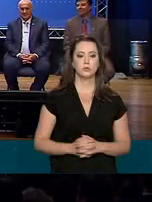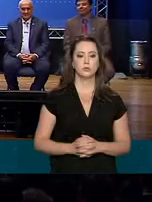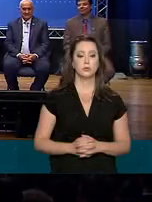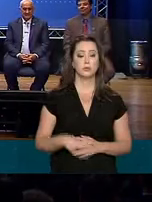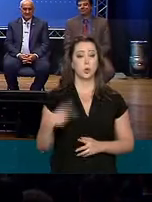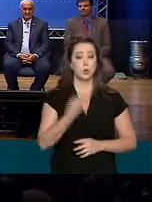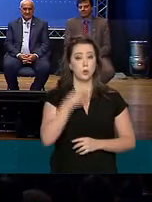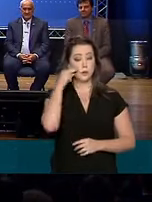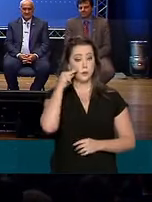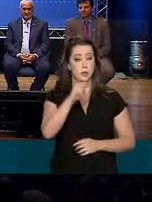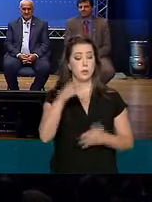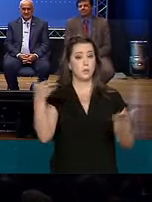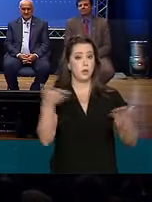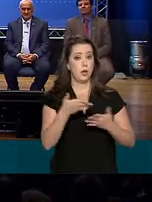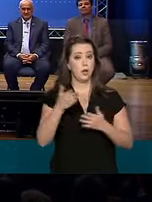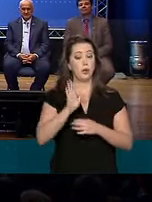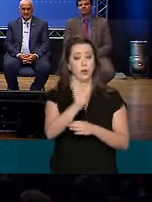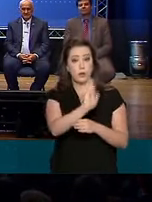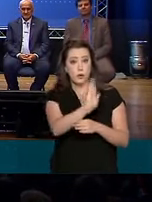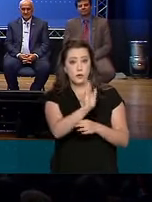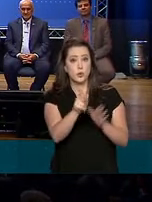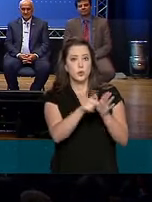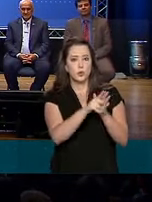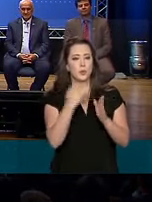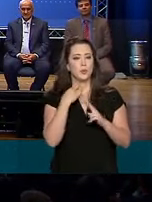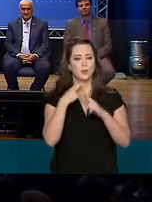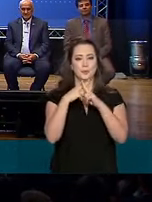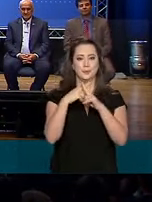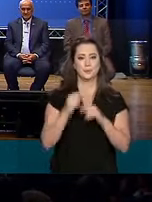Assistiremos agora a vídeo institucional da Caixa.